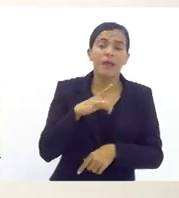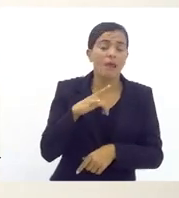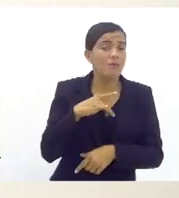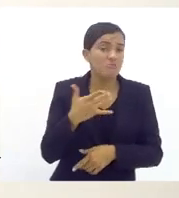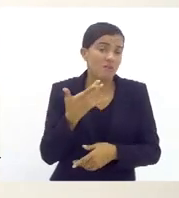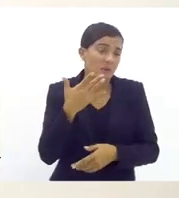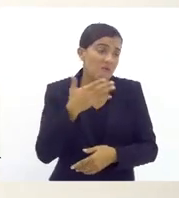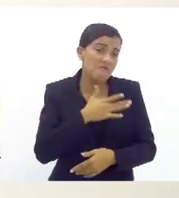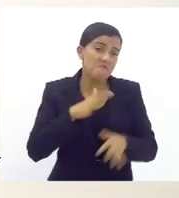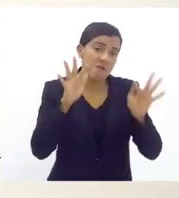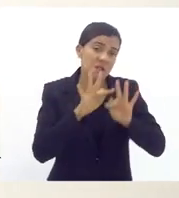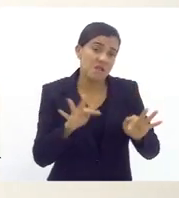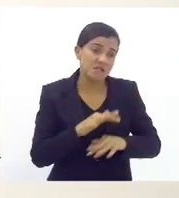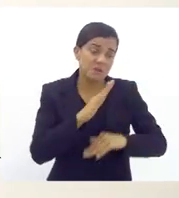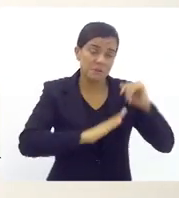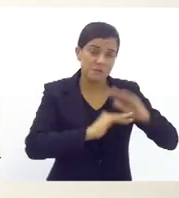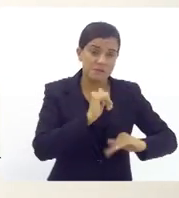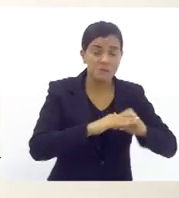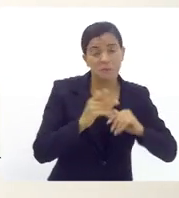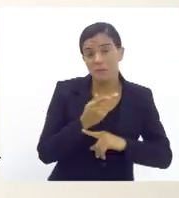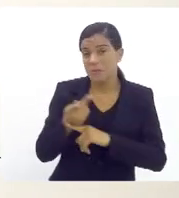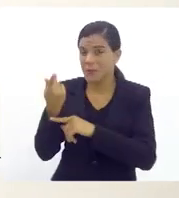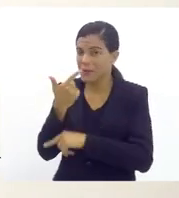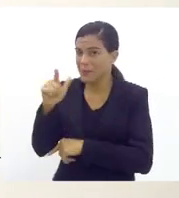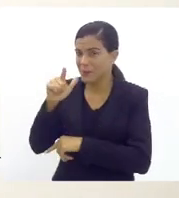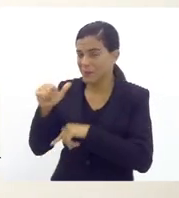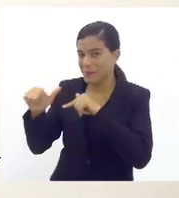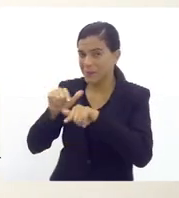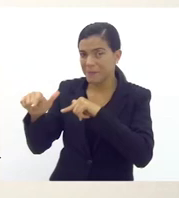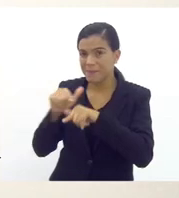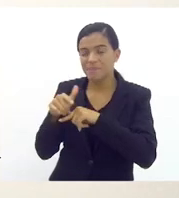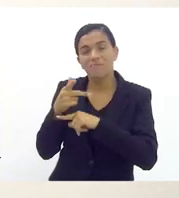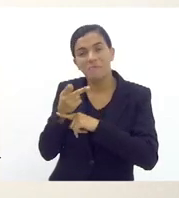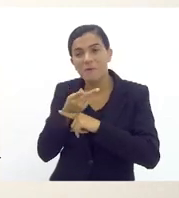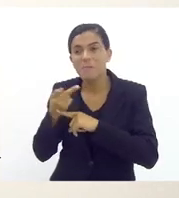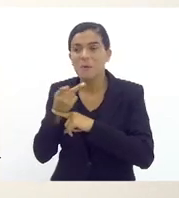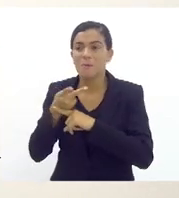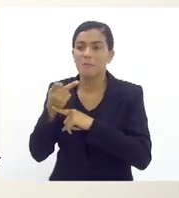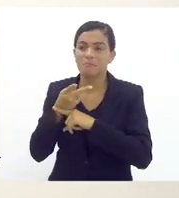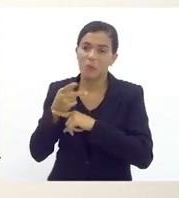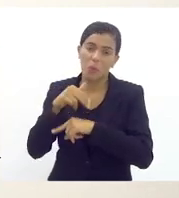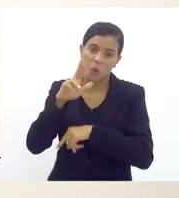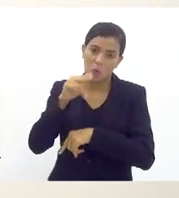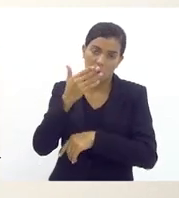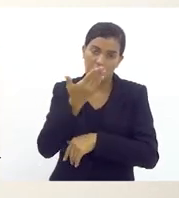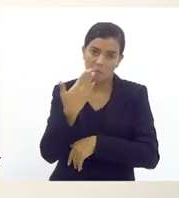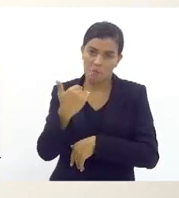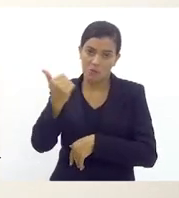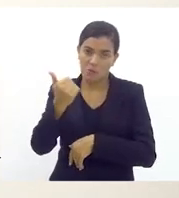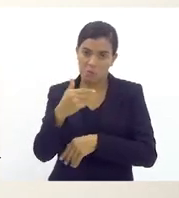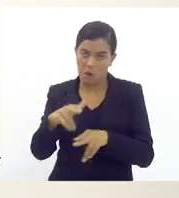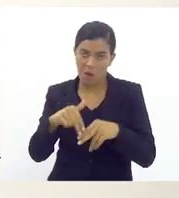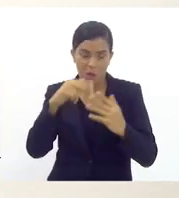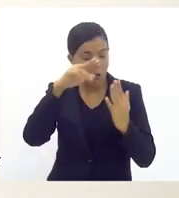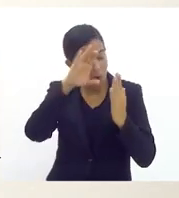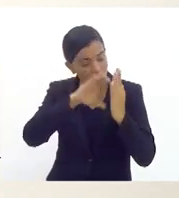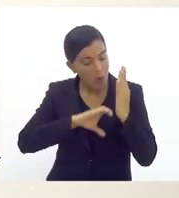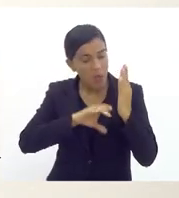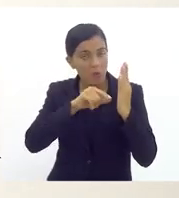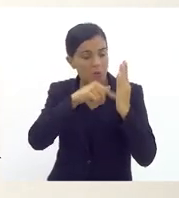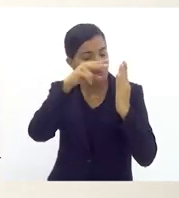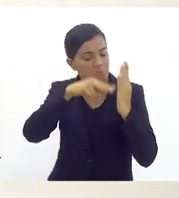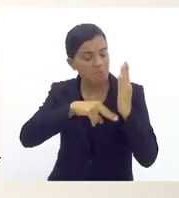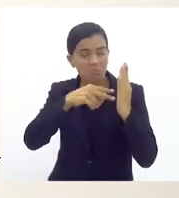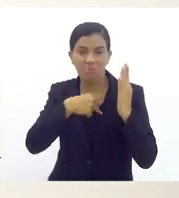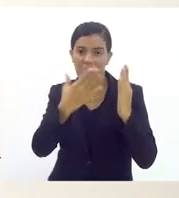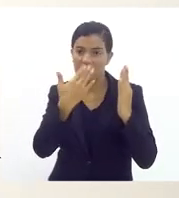decidi buscar o meu caminho. Eu procurei emprego, como disse, nunca me chamaram pelo meu currículo.